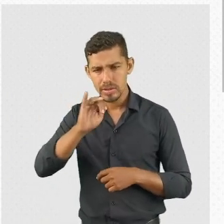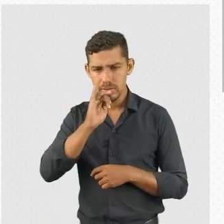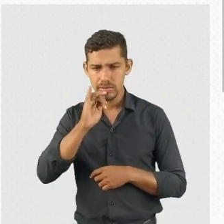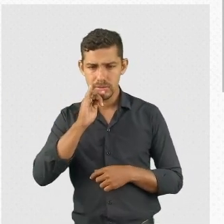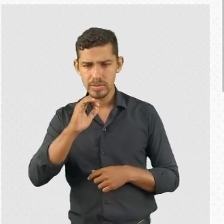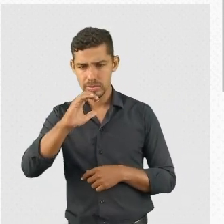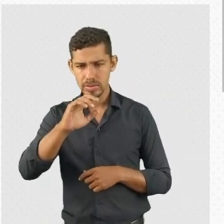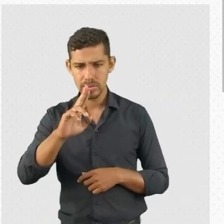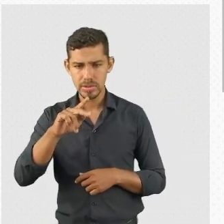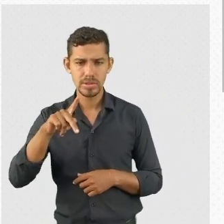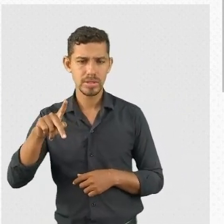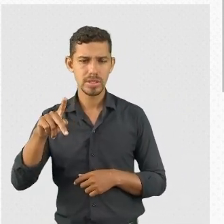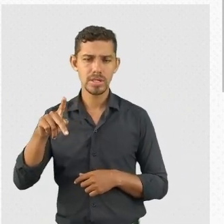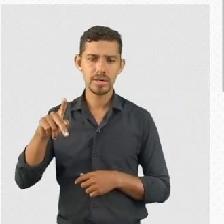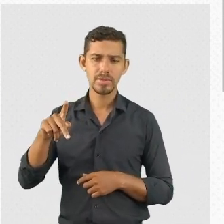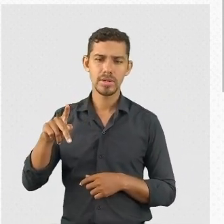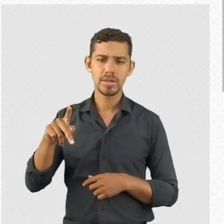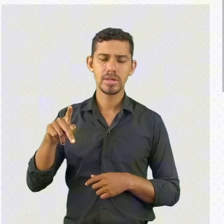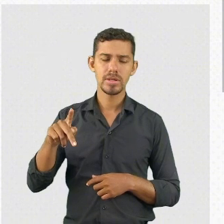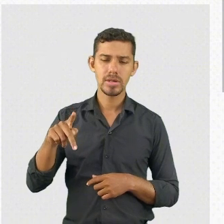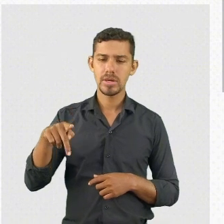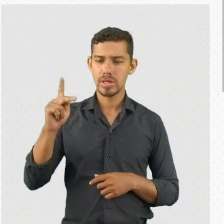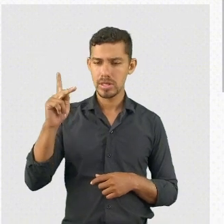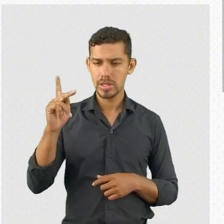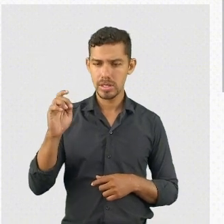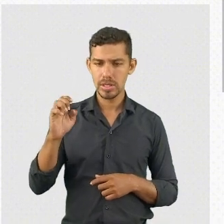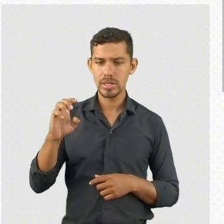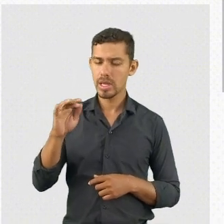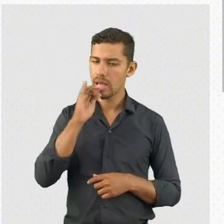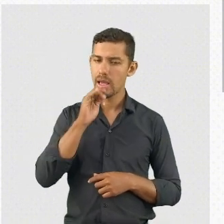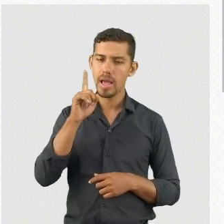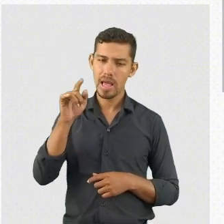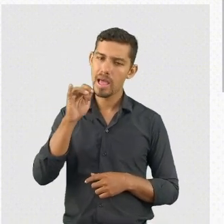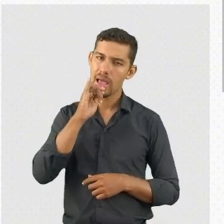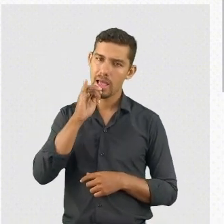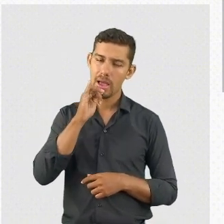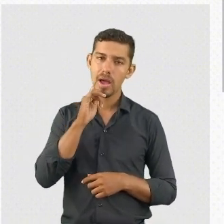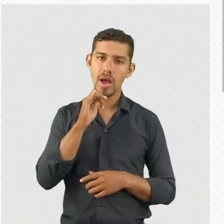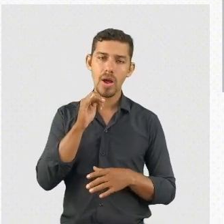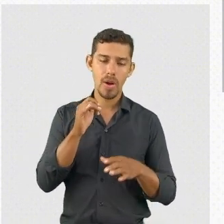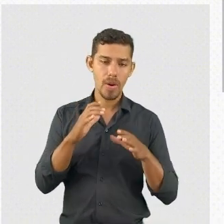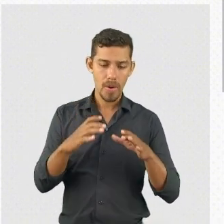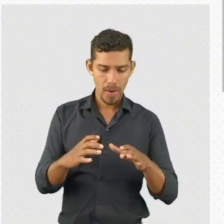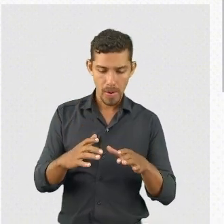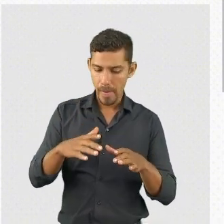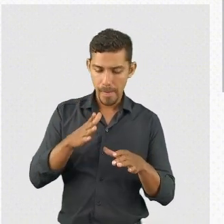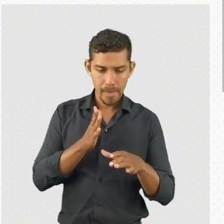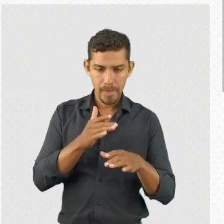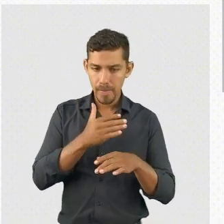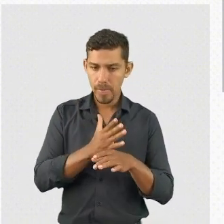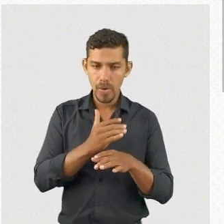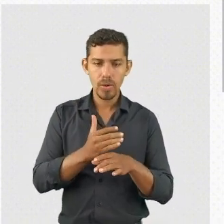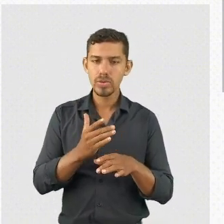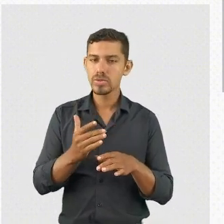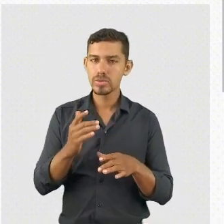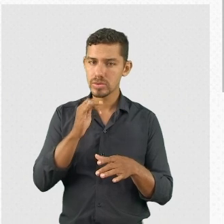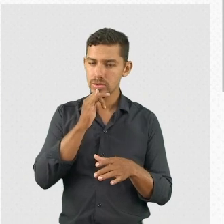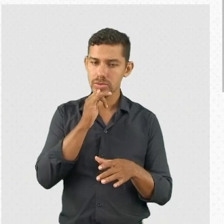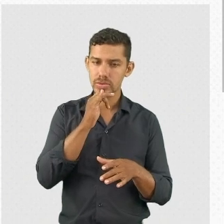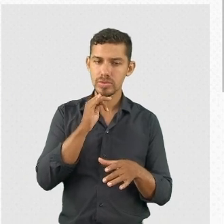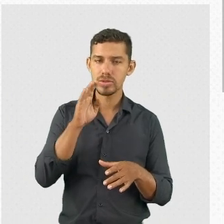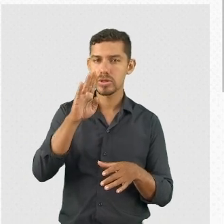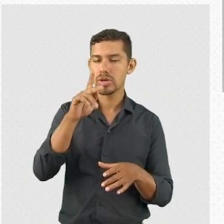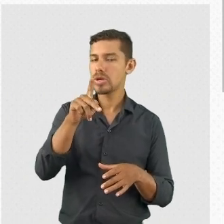palavra cupcake. O que é o cupcake? É o bolo de xícara, que aqui no Brasil a gente chama com mais frequência de bolo